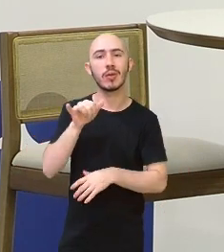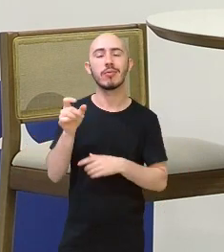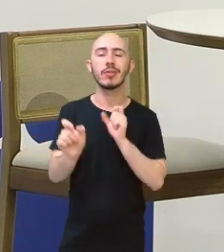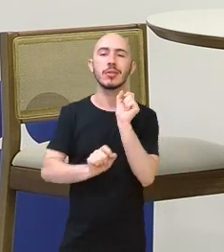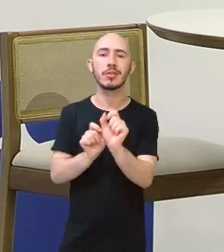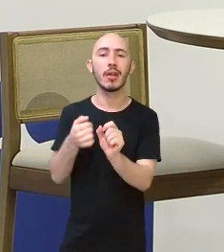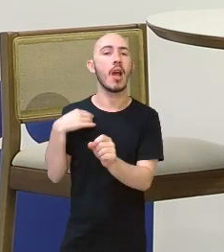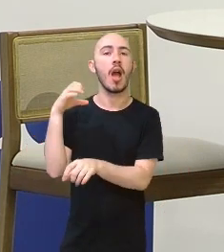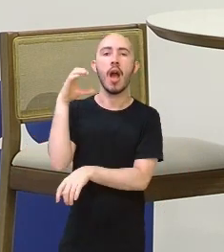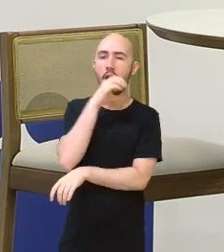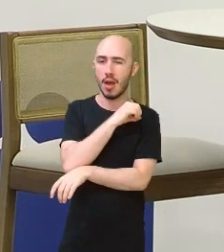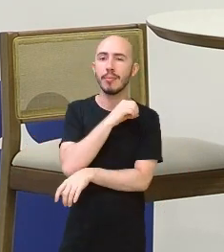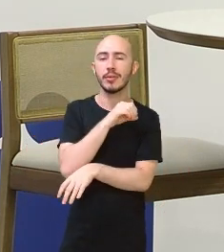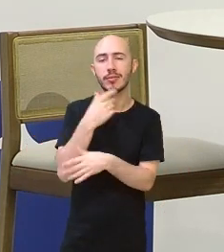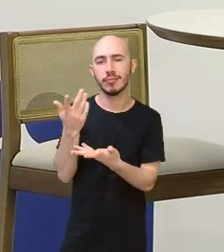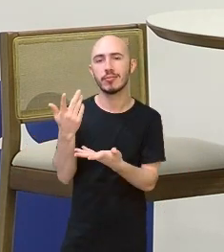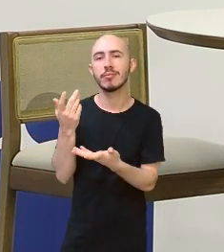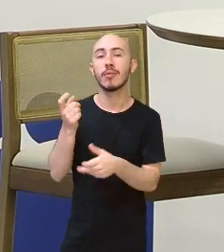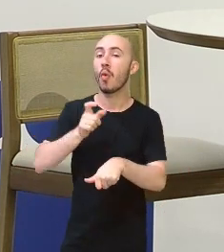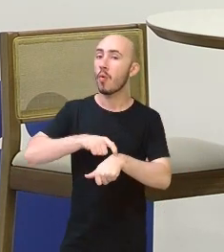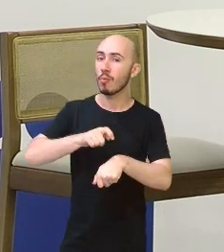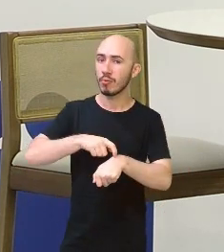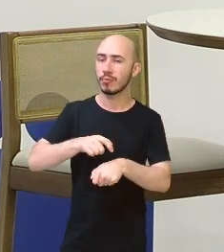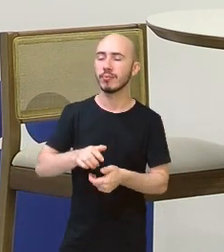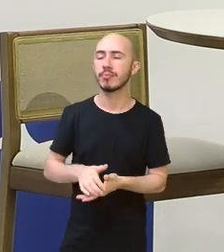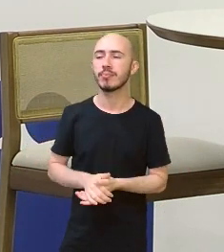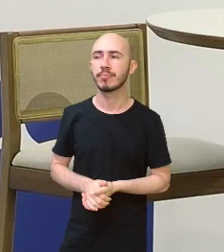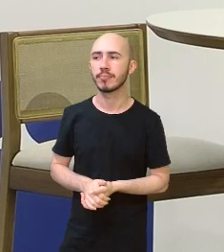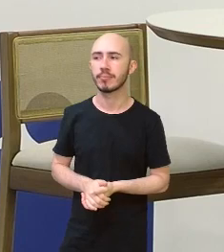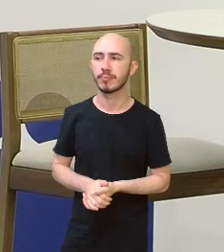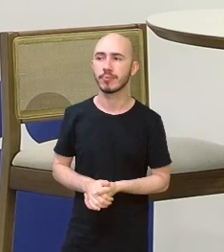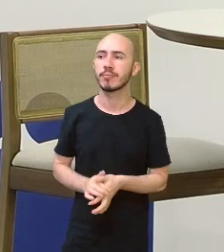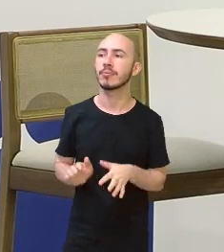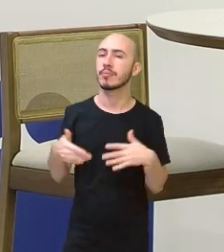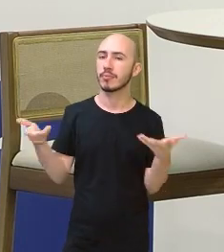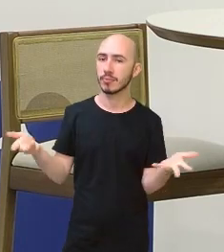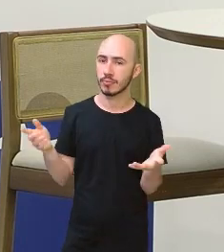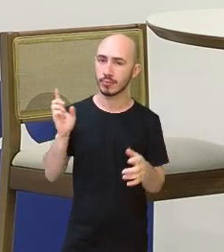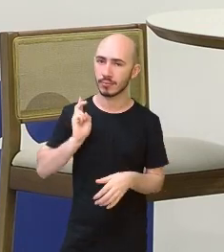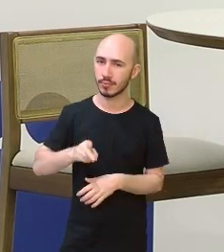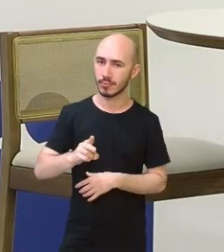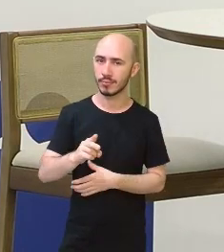coisa rápida, uma coisa imediata. Mas vamos seguir aqui na nossa aula.